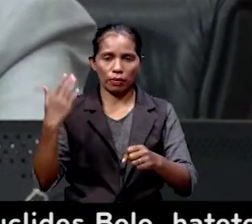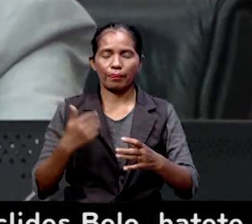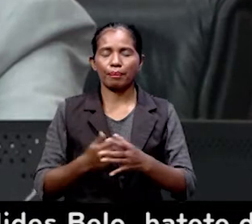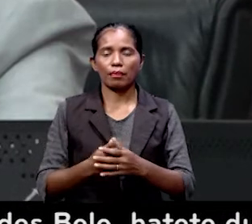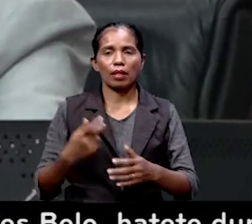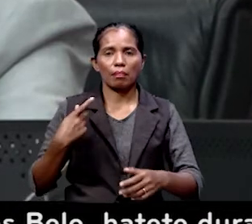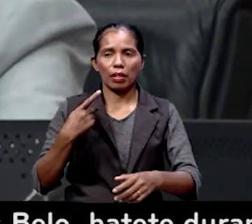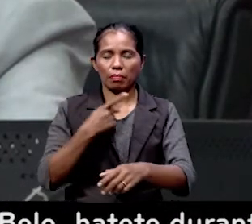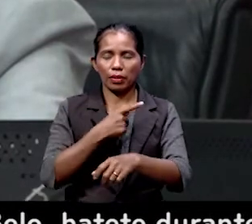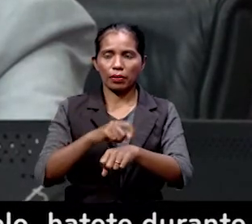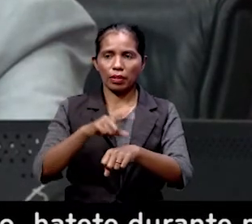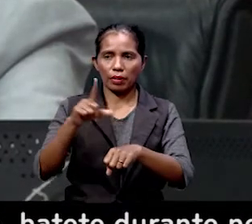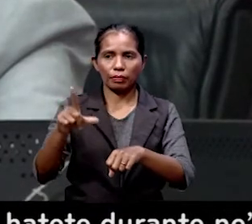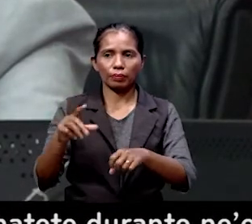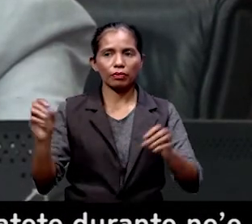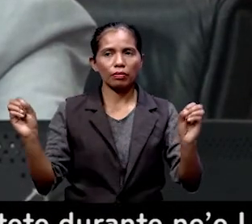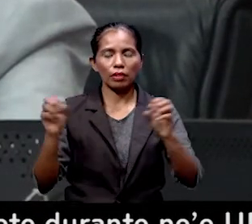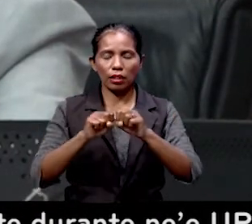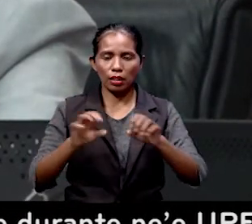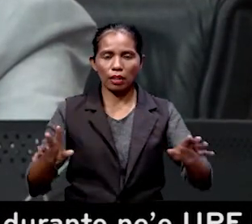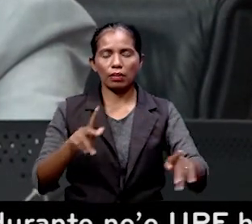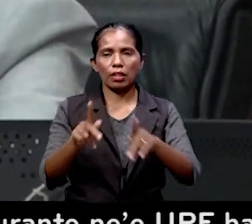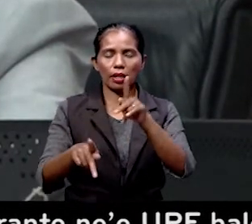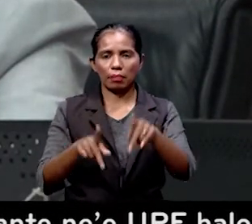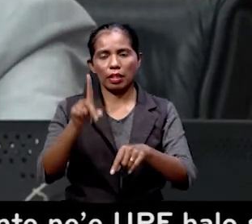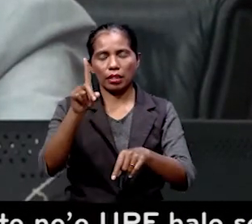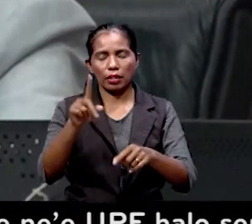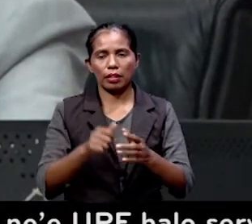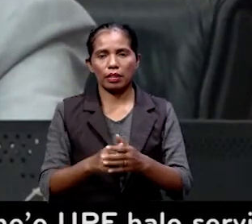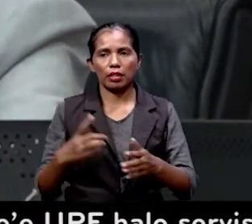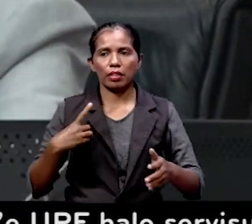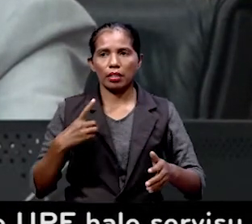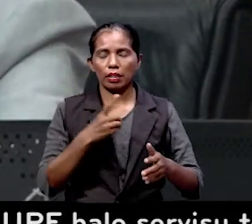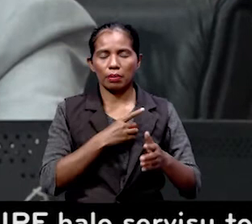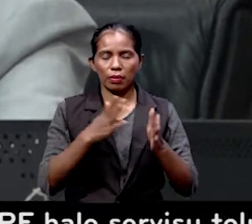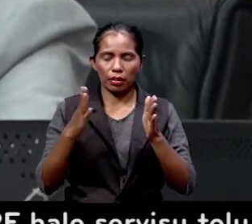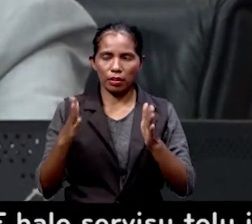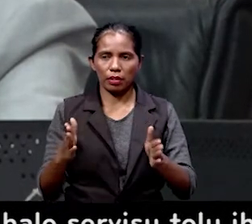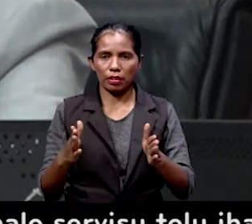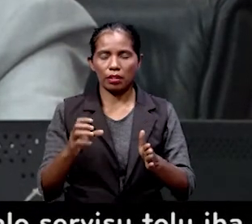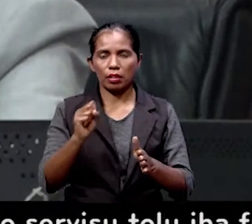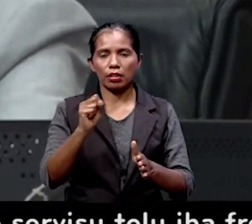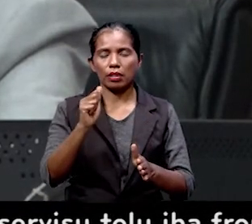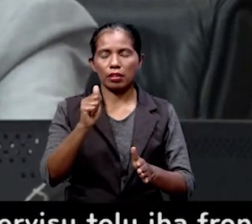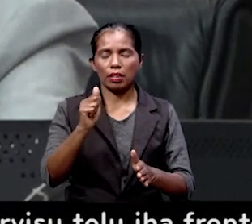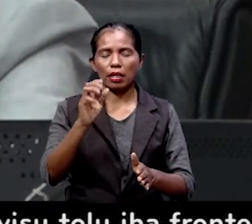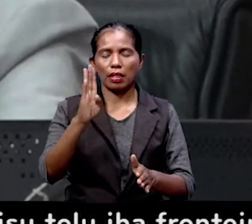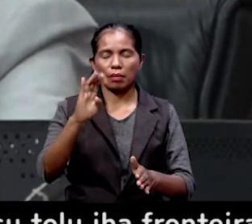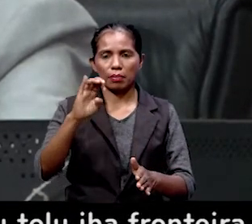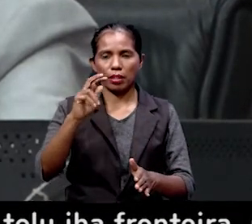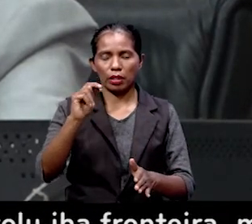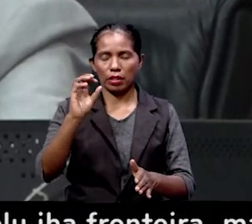parlamento Nacional, moch, la, com, niema, ida, deputado, saudoso, Sabino Soares Guntur,